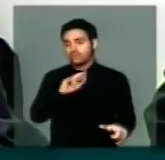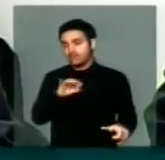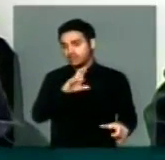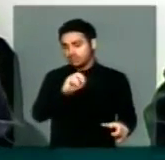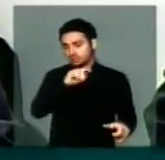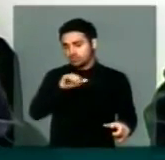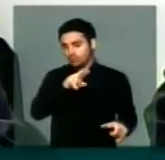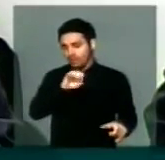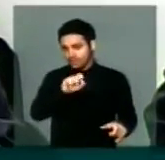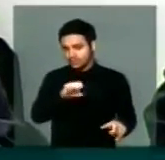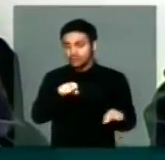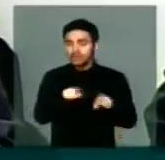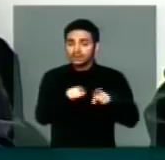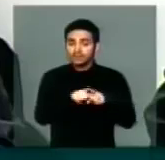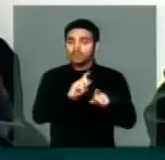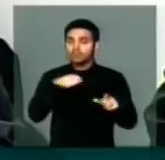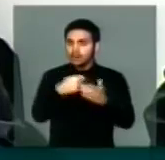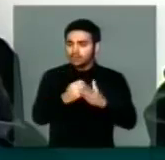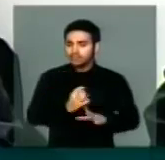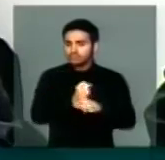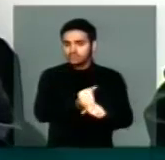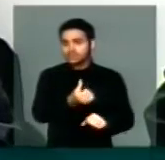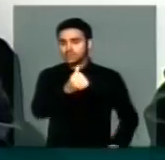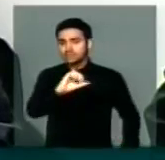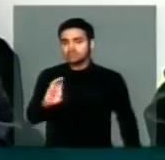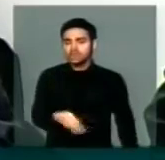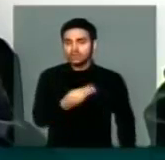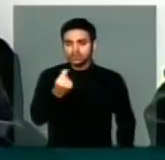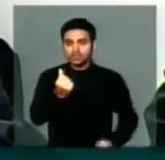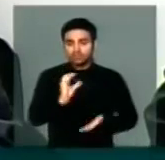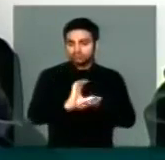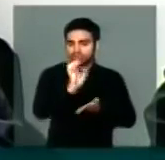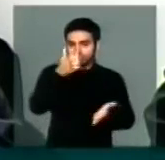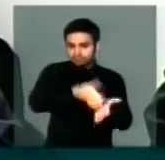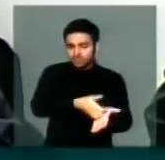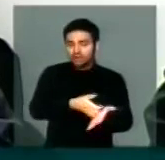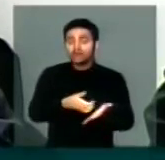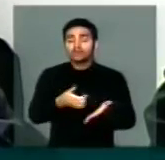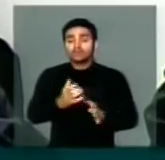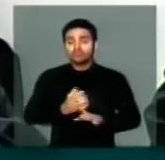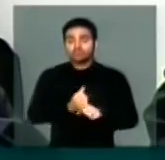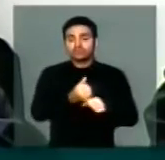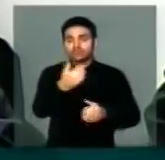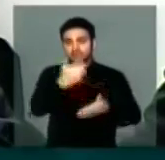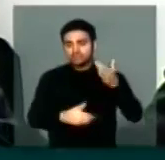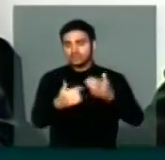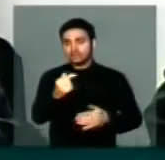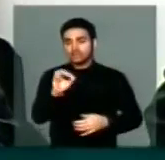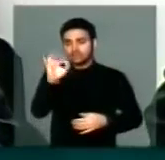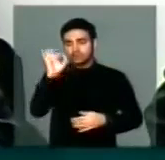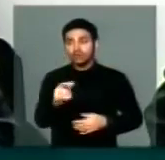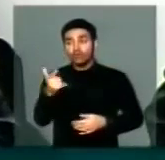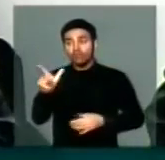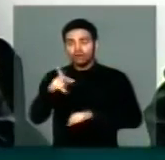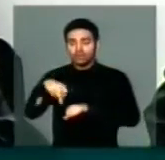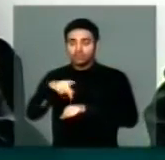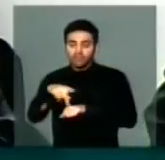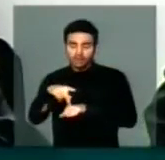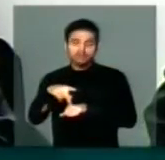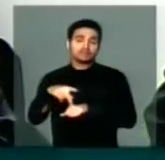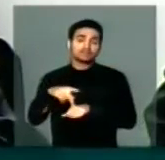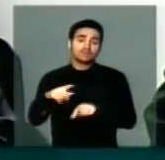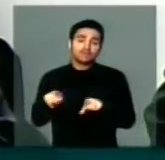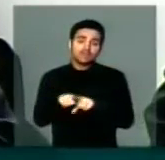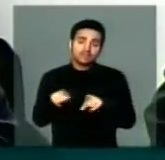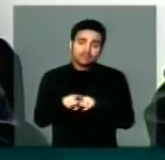Que o pagamento realizado pelo declarante foi no total de 6 milhões em espécie. Que desse montante recebeu 70% no exterior, mediante operações em dólar